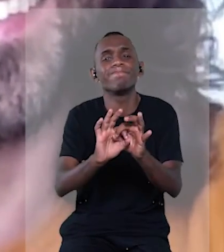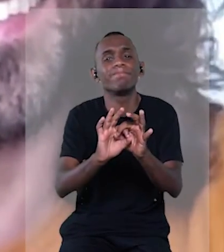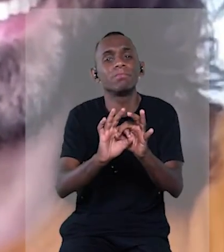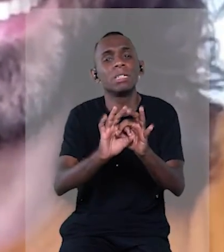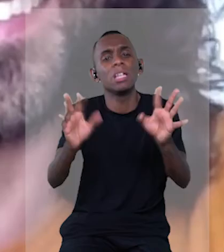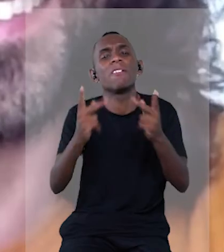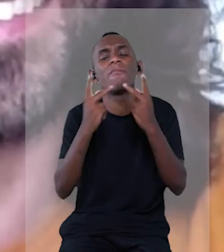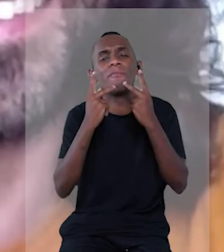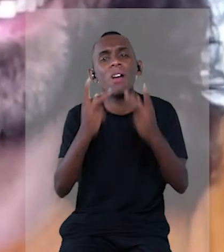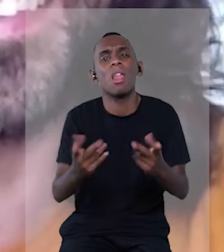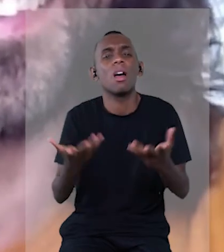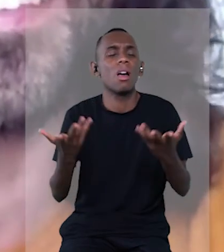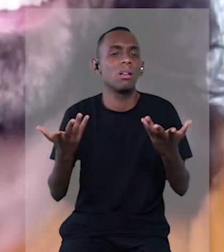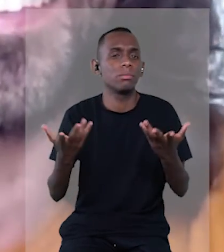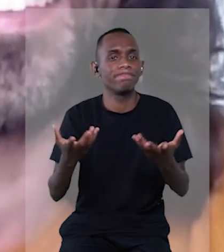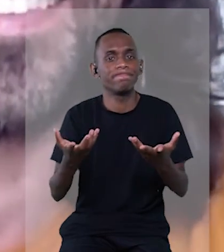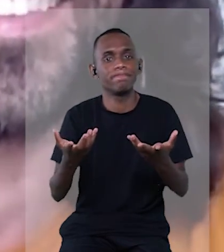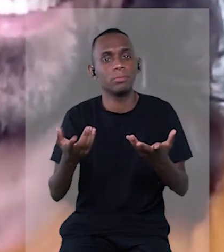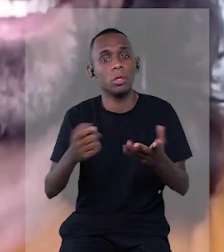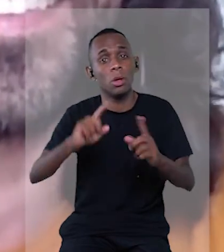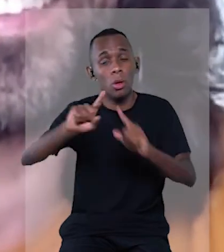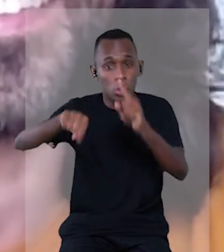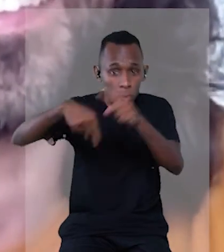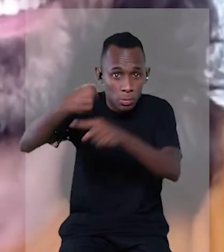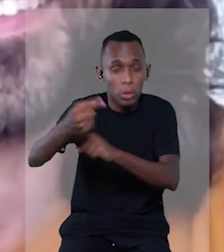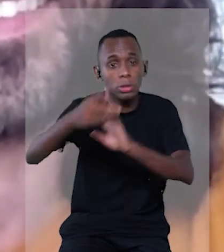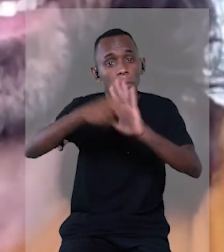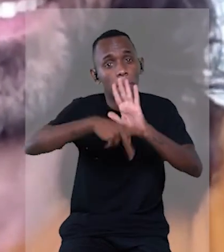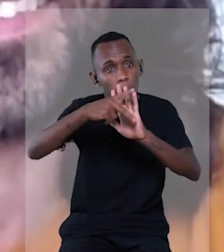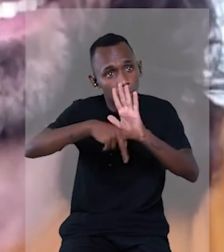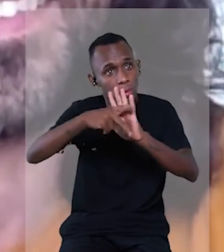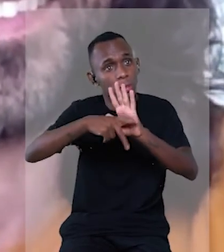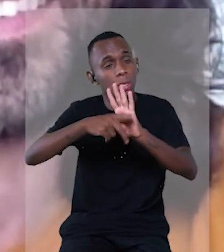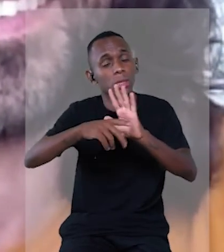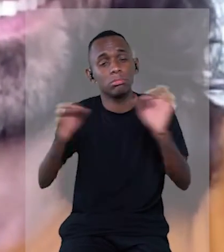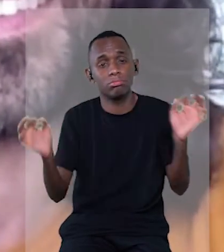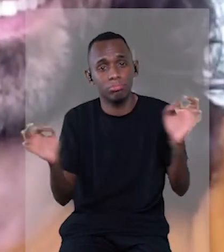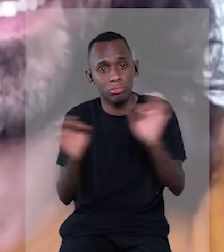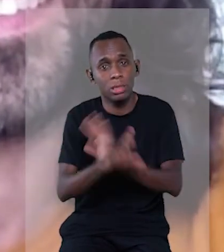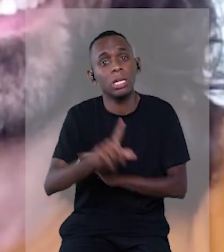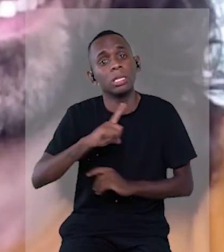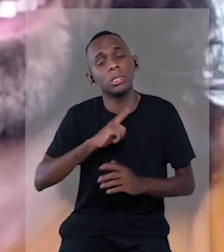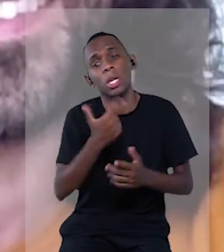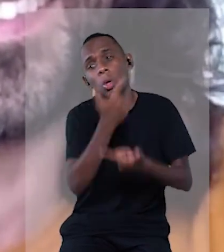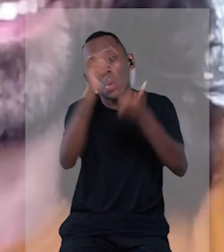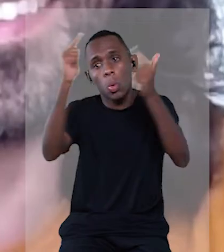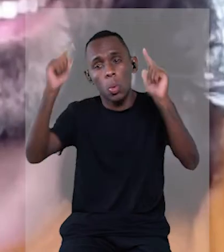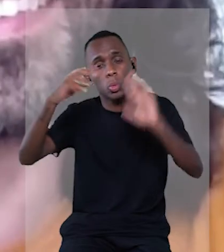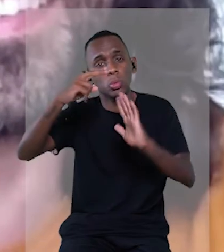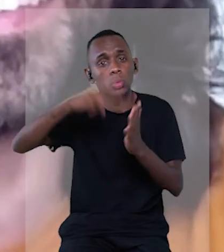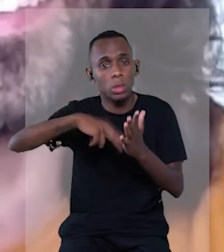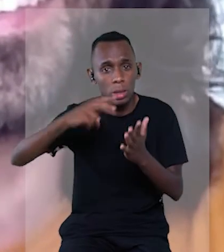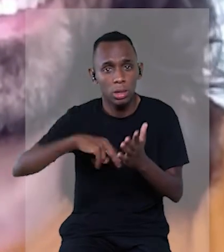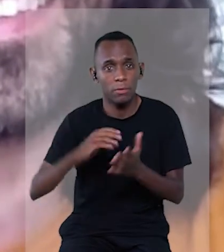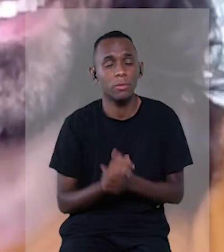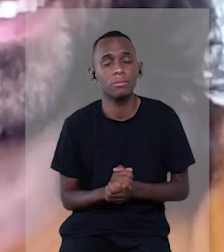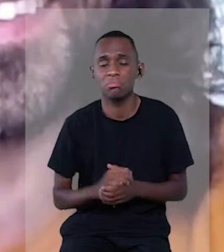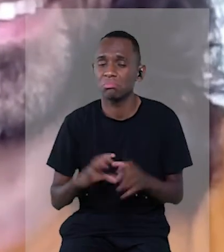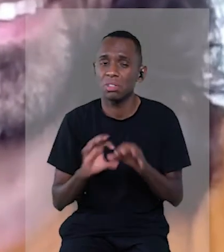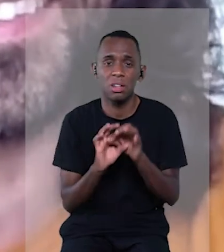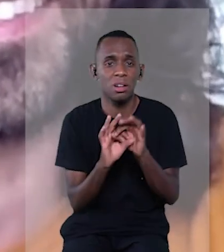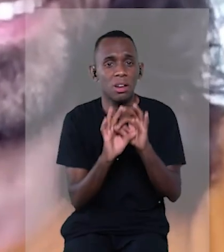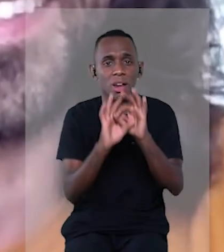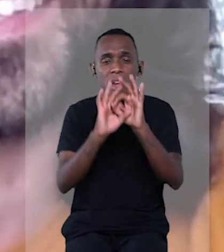finalzinho, quero deixar você falar, né, os seus próximos projetos, além desses que a gente já falou, se tem mais livro